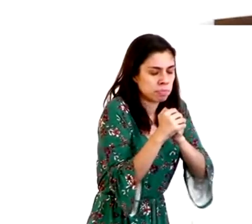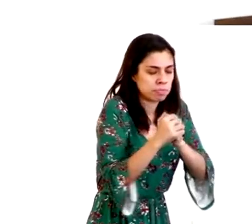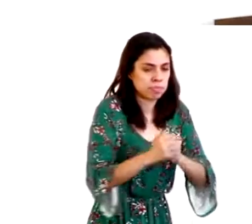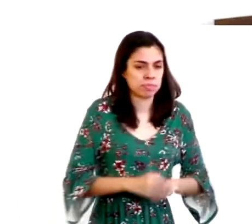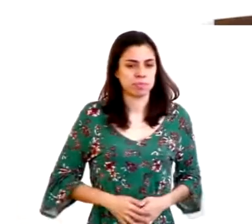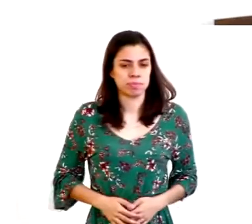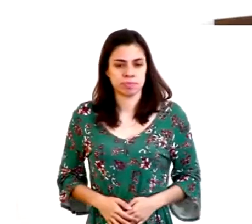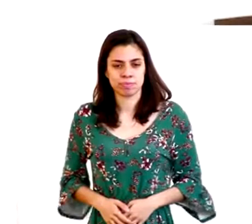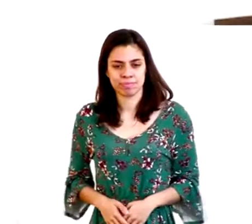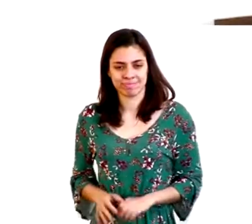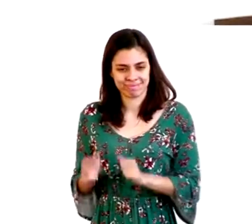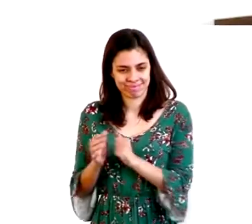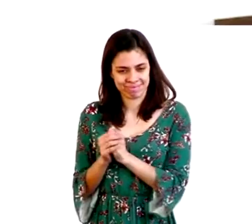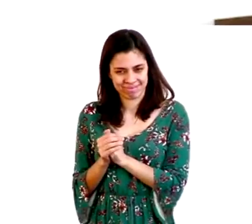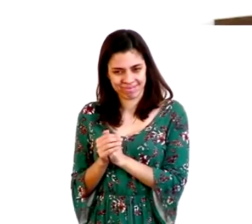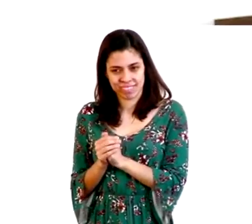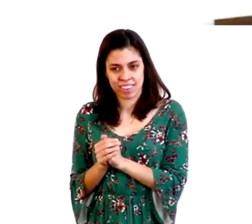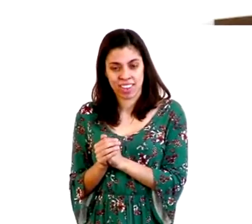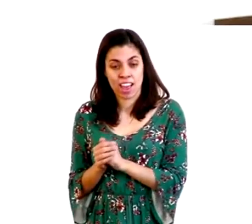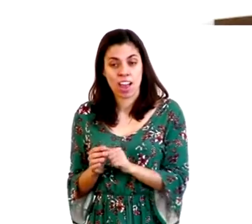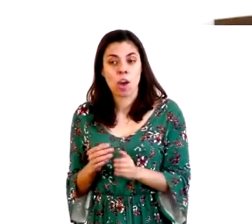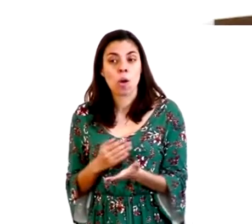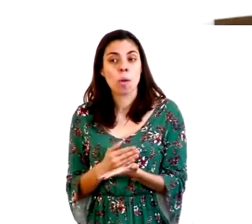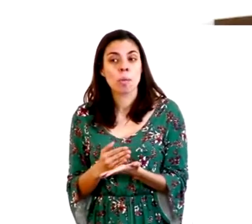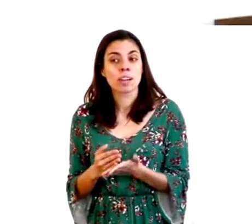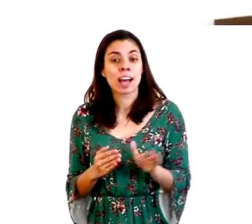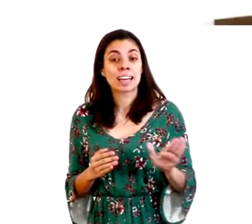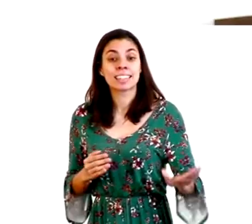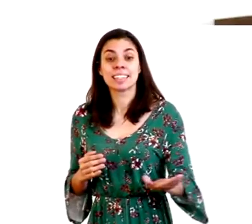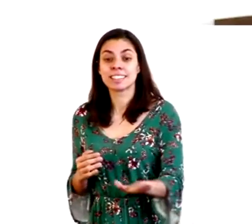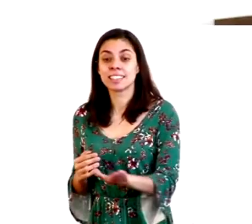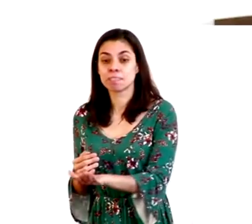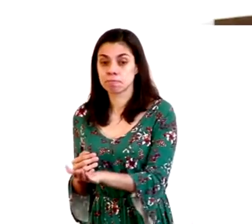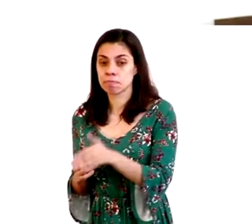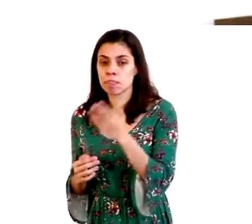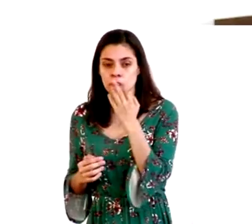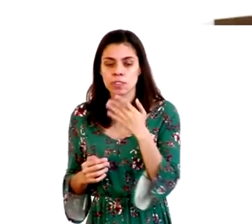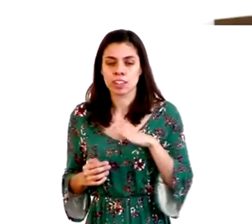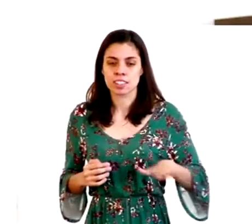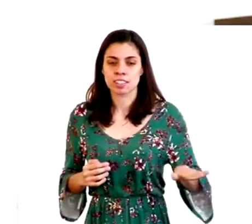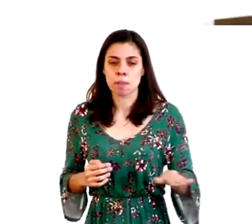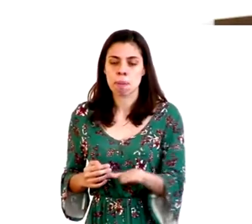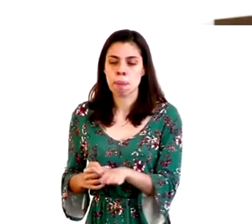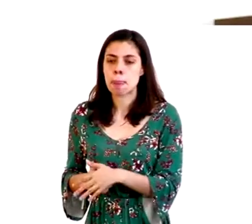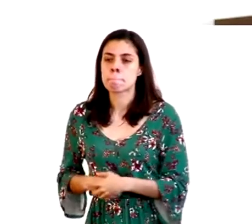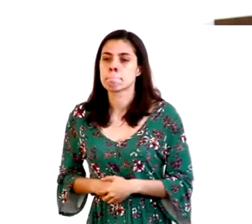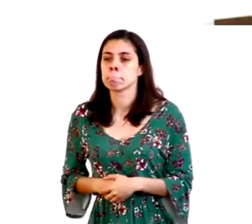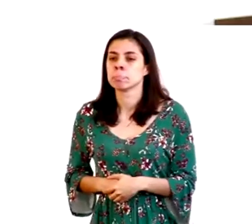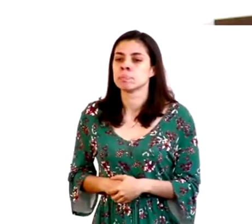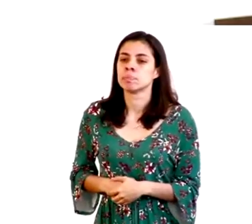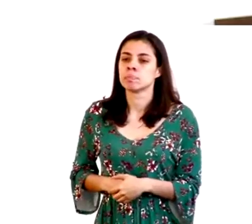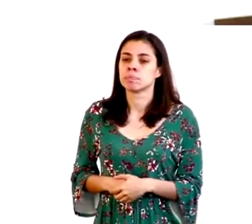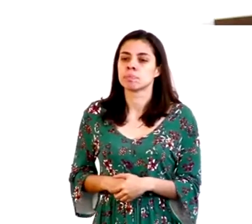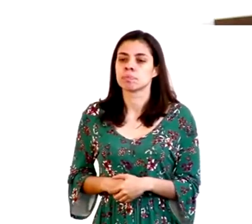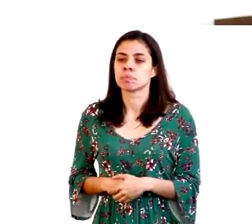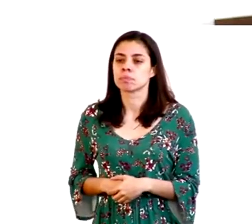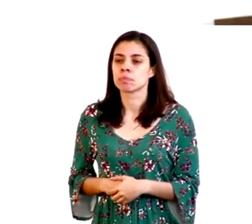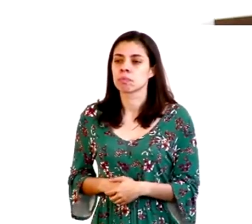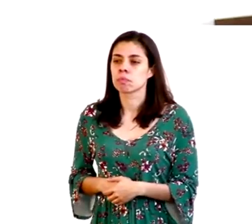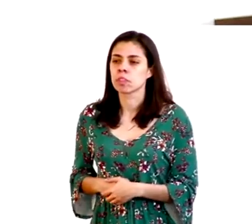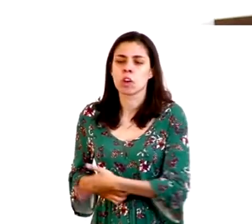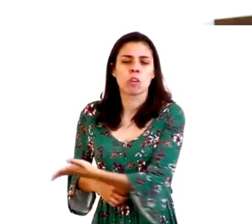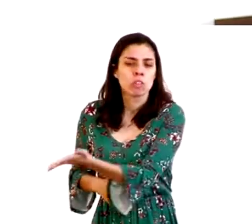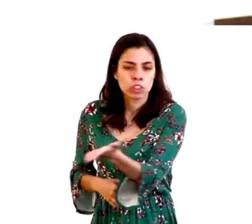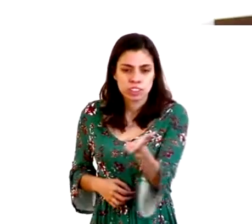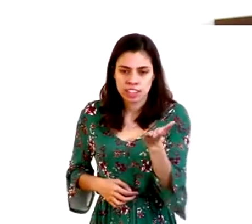Crianças, todas aquelas que estão aqui presentes, vocês vão receber aí um papel para anotações. Aquelas que já